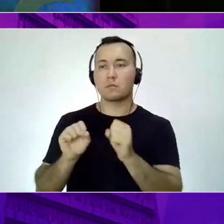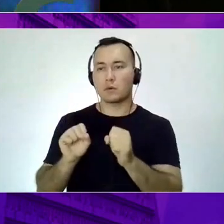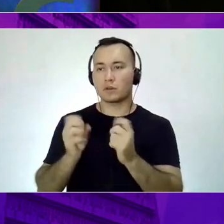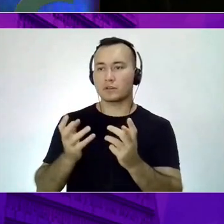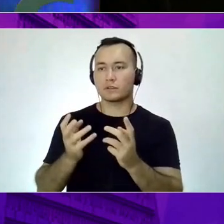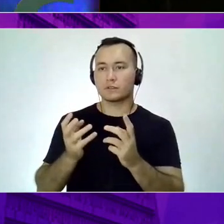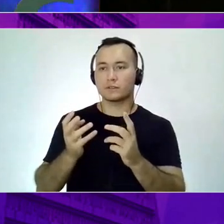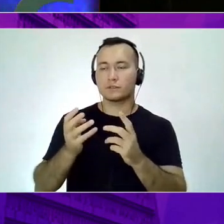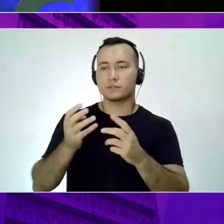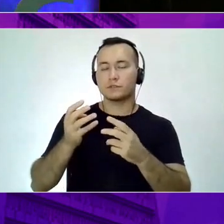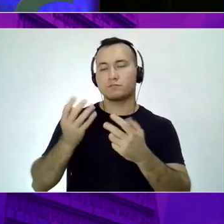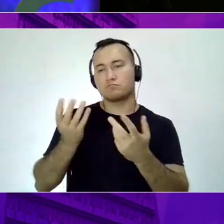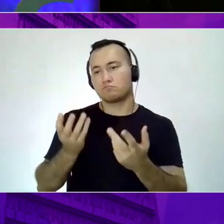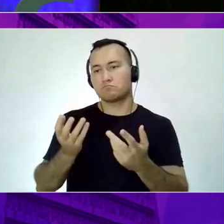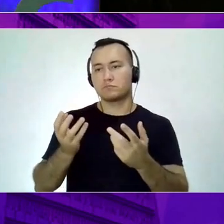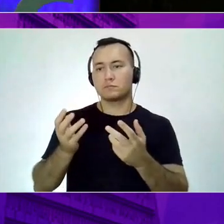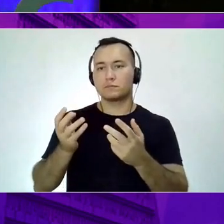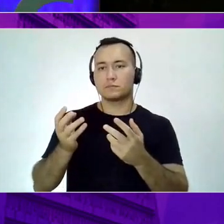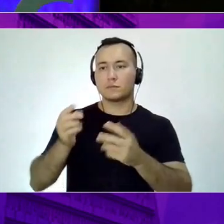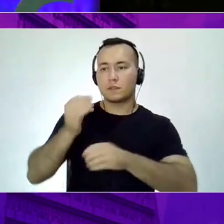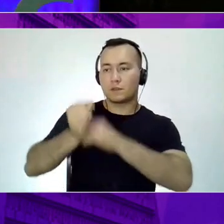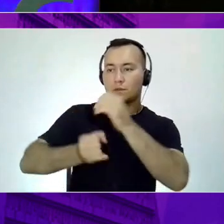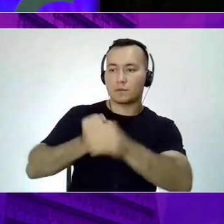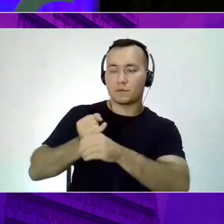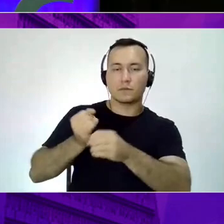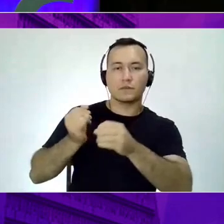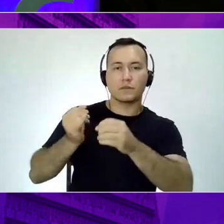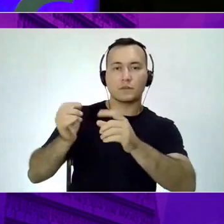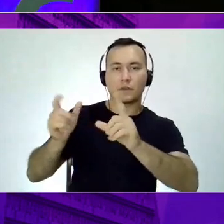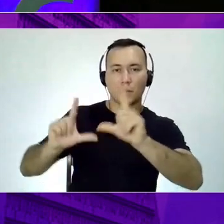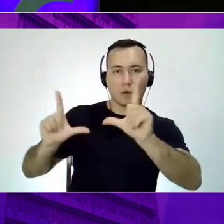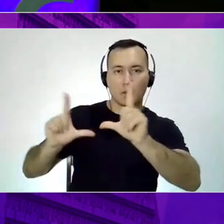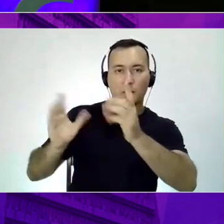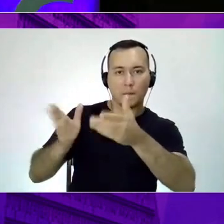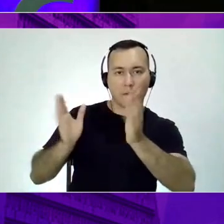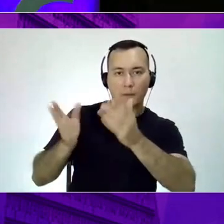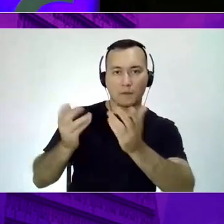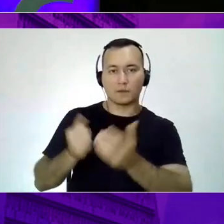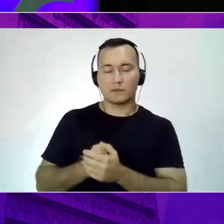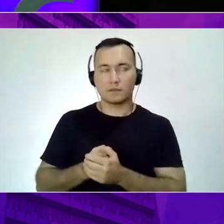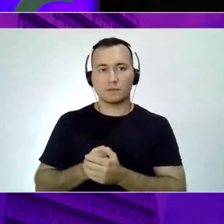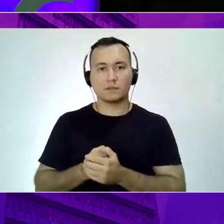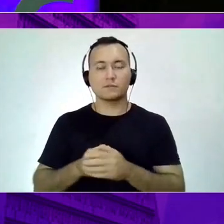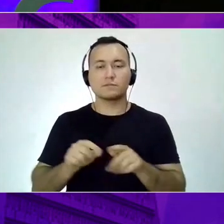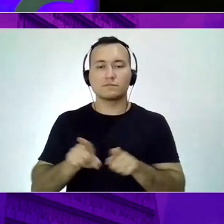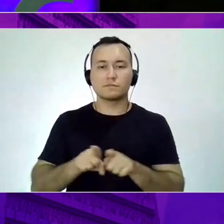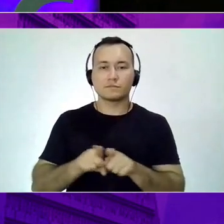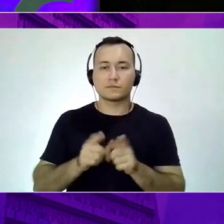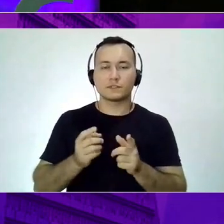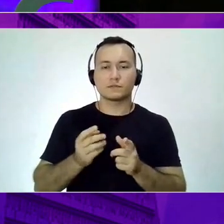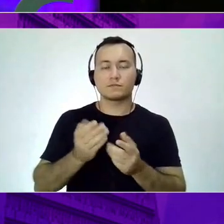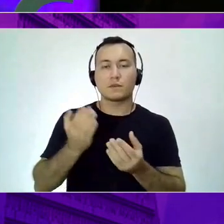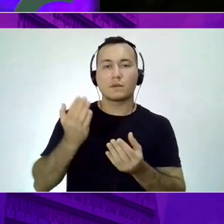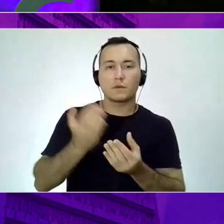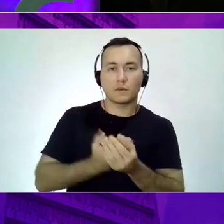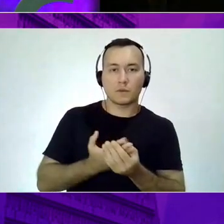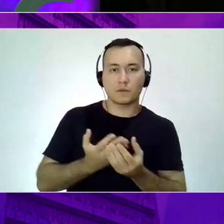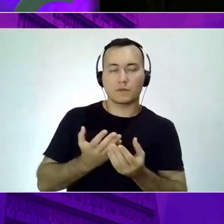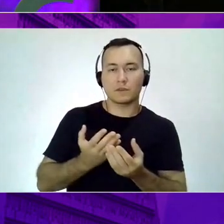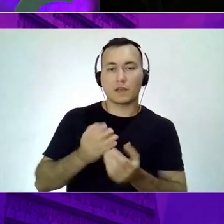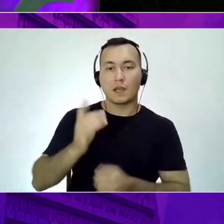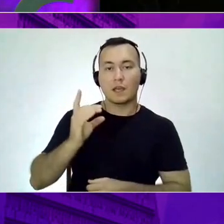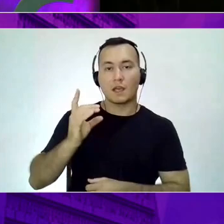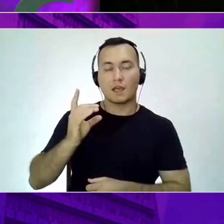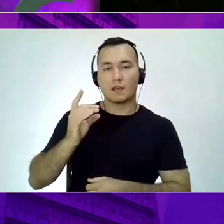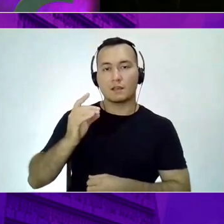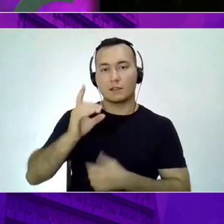batch, tá? Tem a área ali do nosso data lake com o nosso data warehouse, e o que você precisa produtizar ali no final. Tá? Então, é